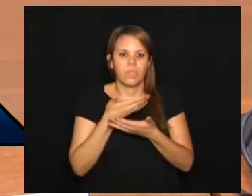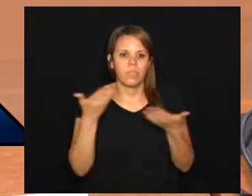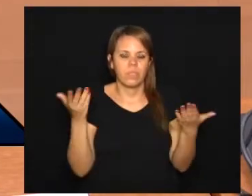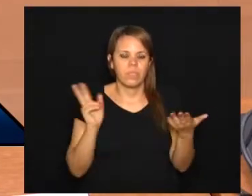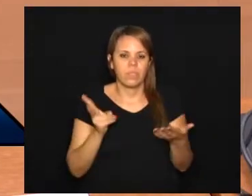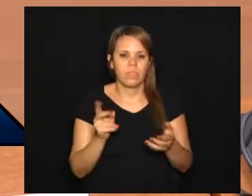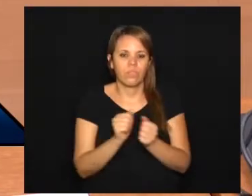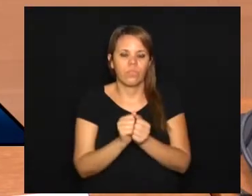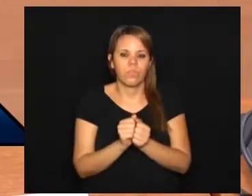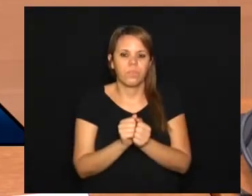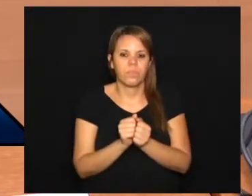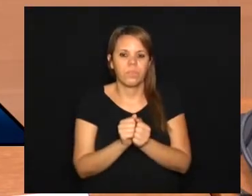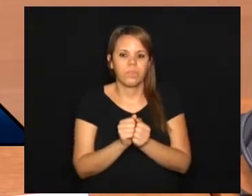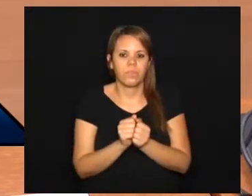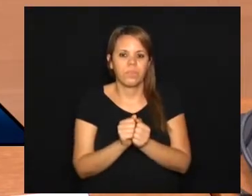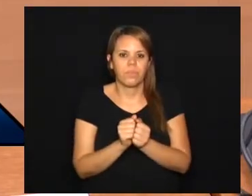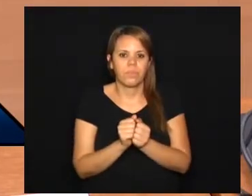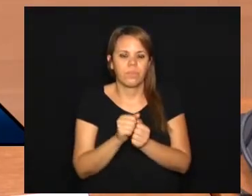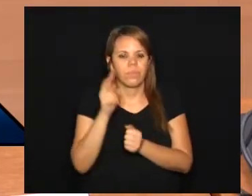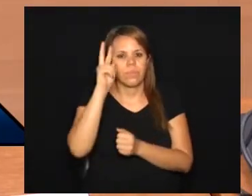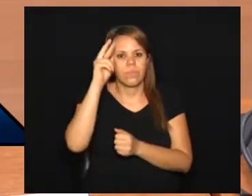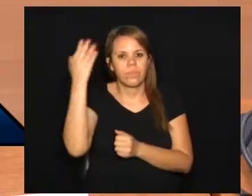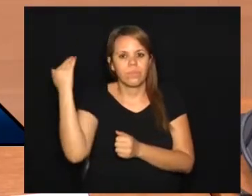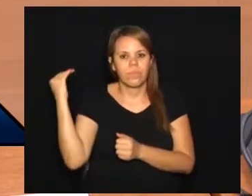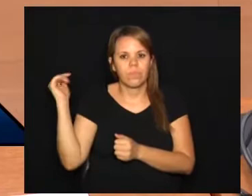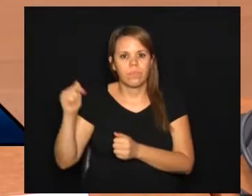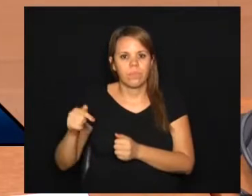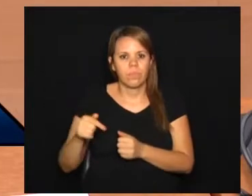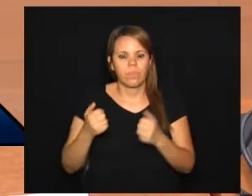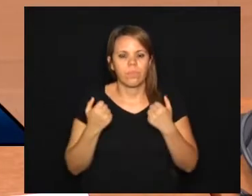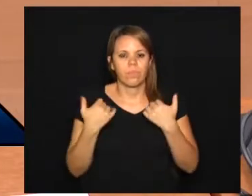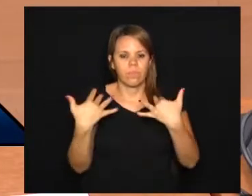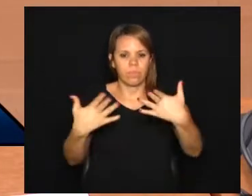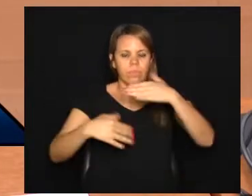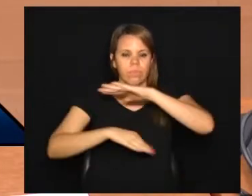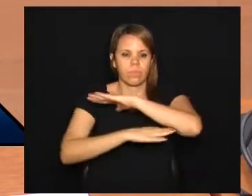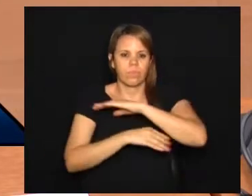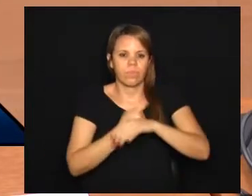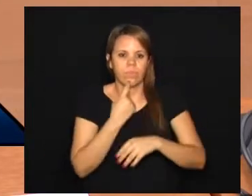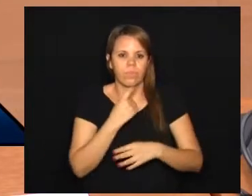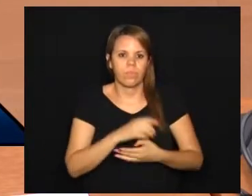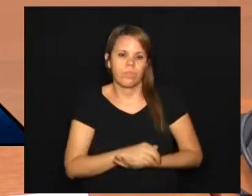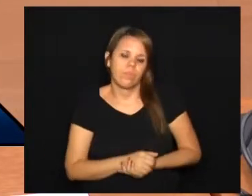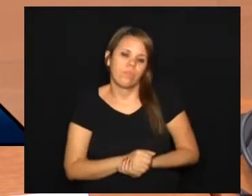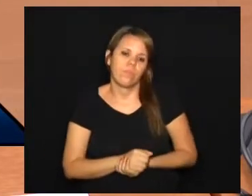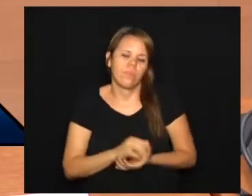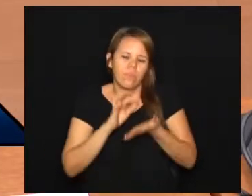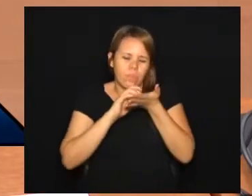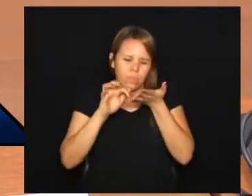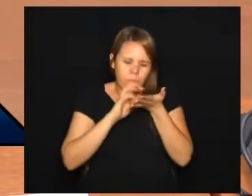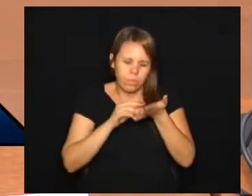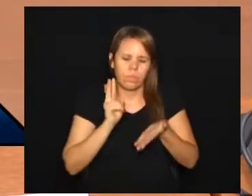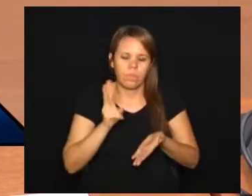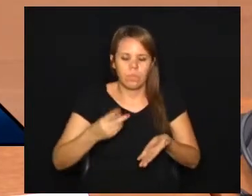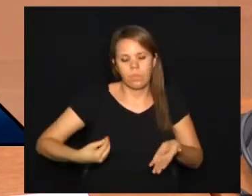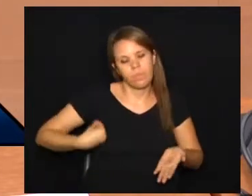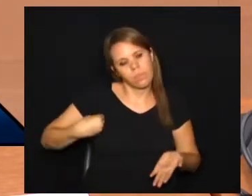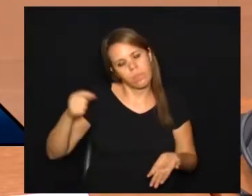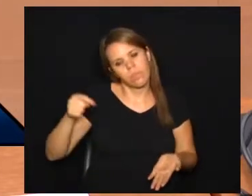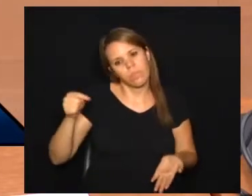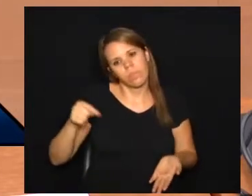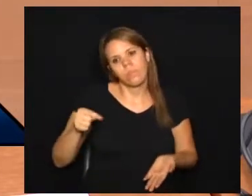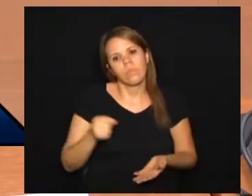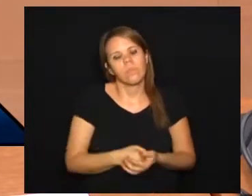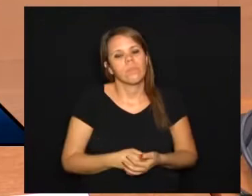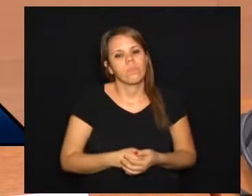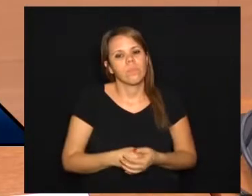sempre junto. E eu me lembro aqui no plenário da Câmara Municipal de Campinas que o Braille tem que estar presente